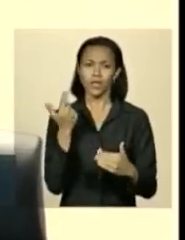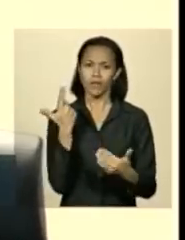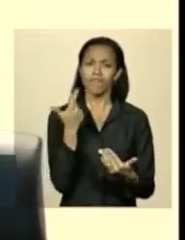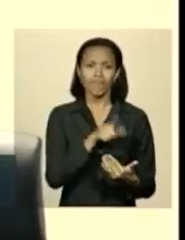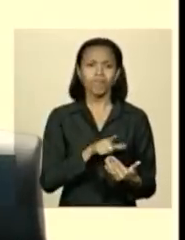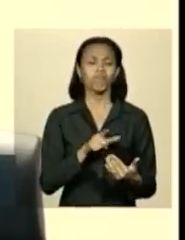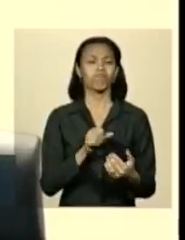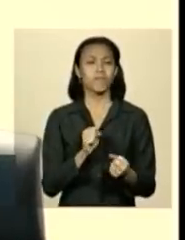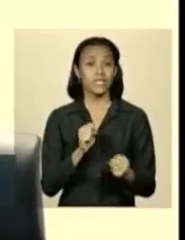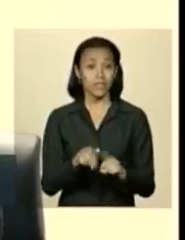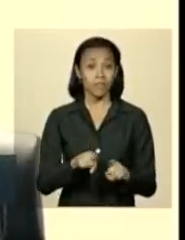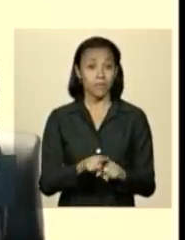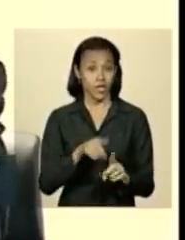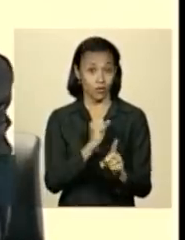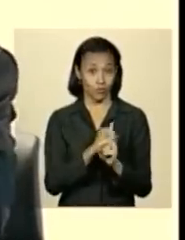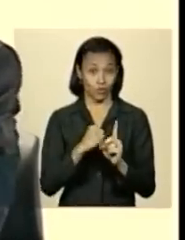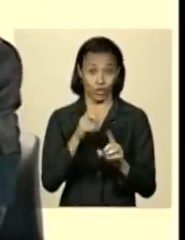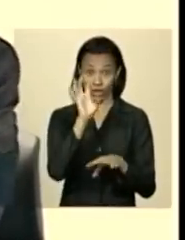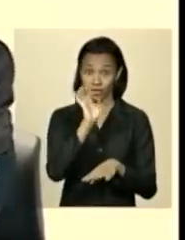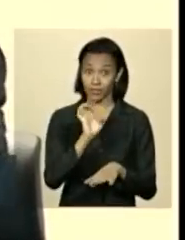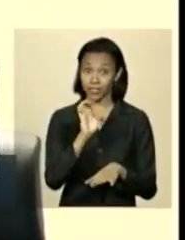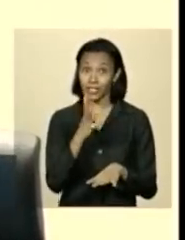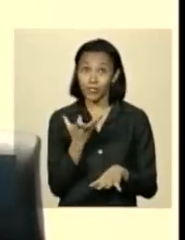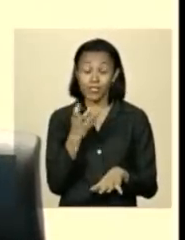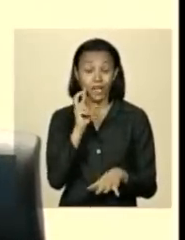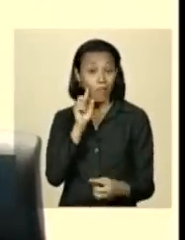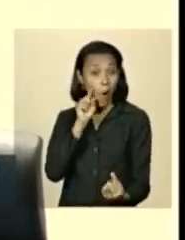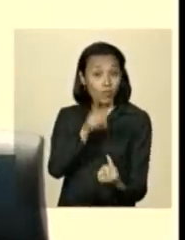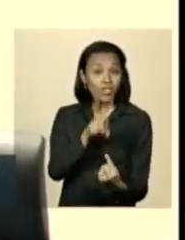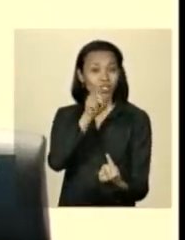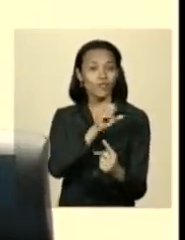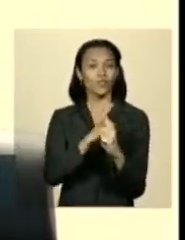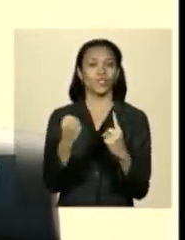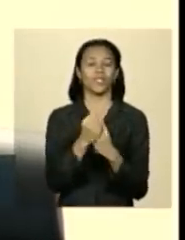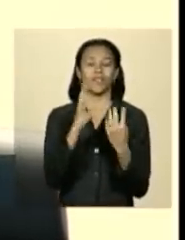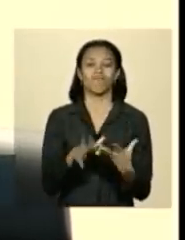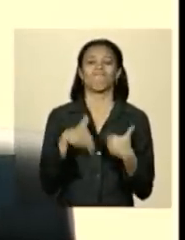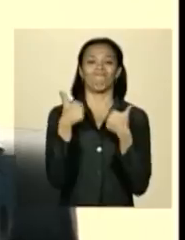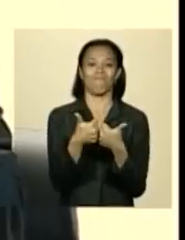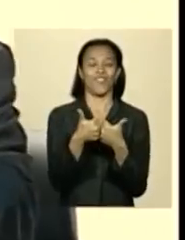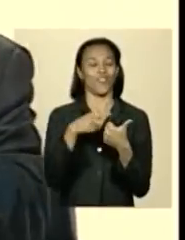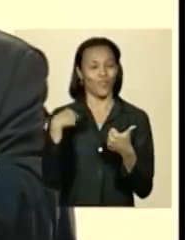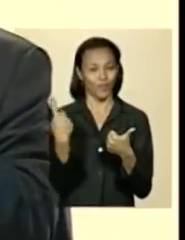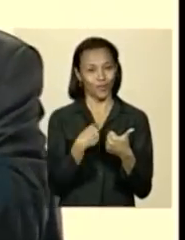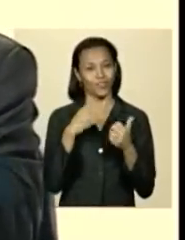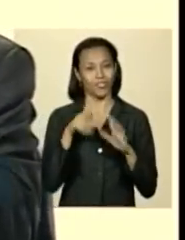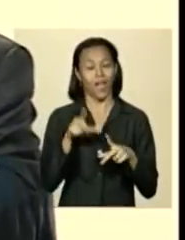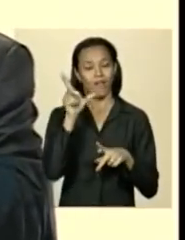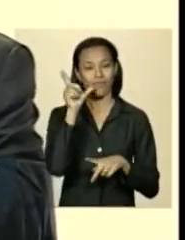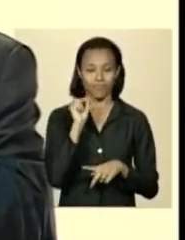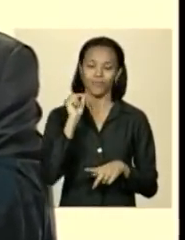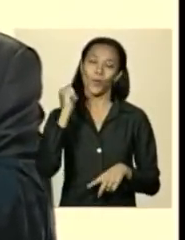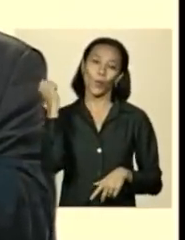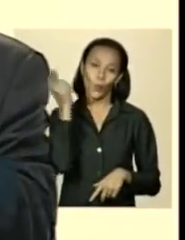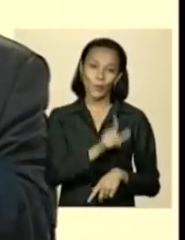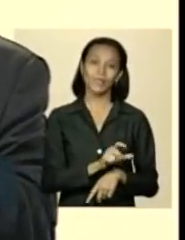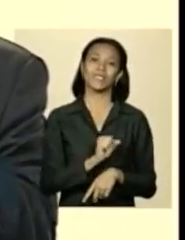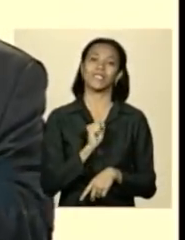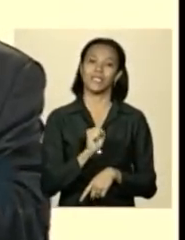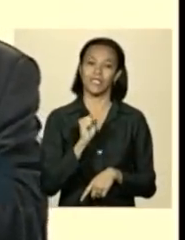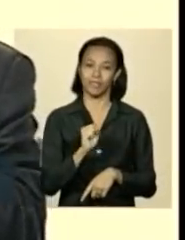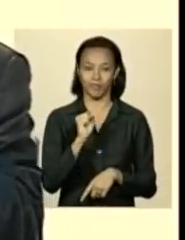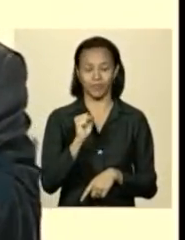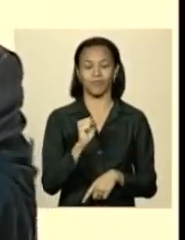do estado na sociedade em direção à sociedade que queremos construir nós estaremos cumprindo o que a hisa